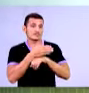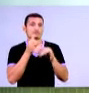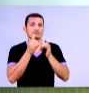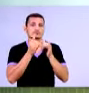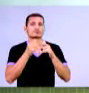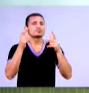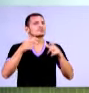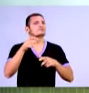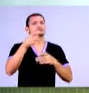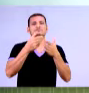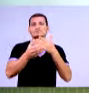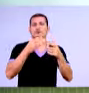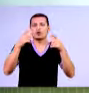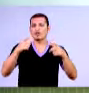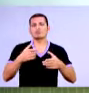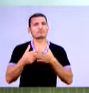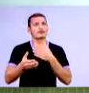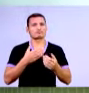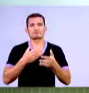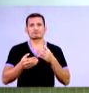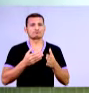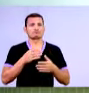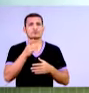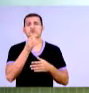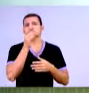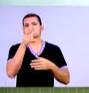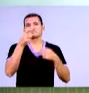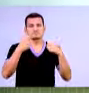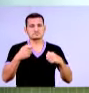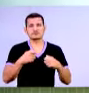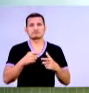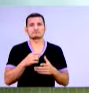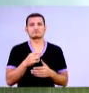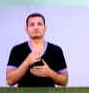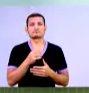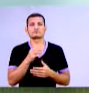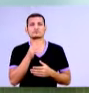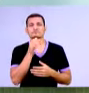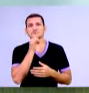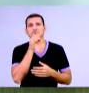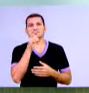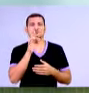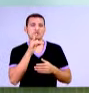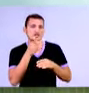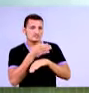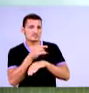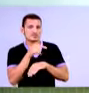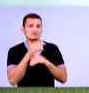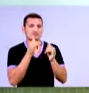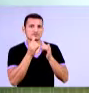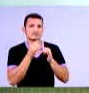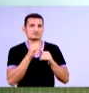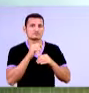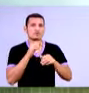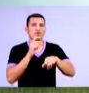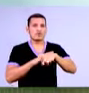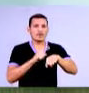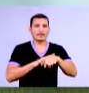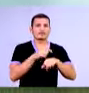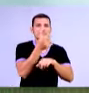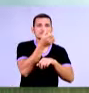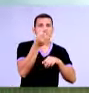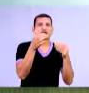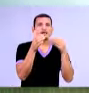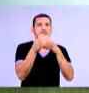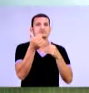você precisar. Né? Não tem aquele negócio, olha, você só pode acessar essa informação aqui das 16 horas às 18 horas. Não, não